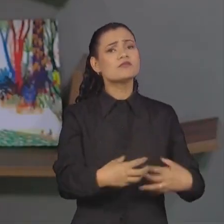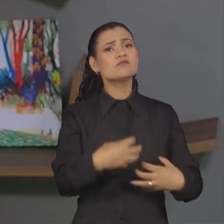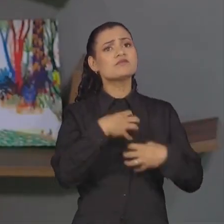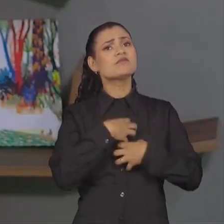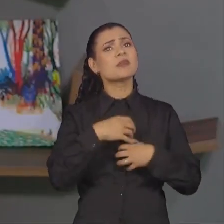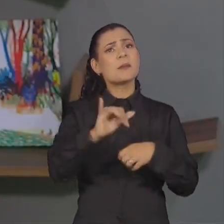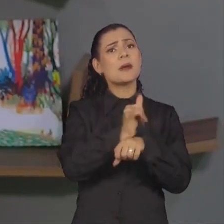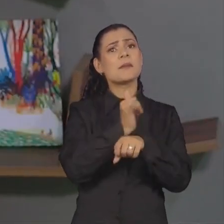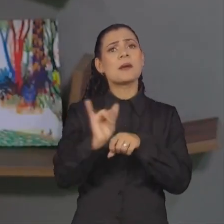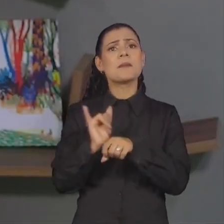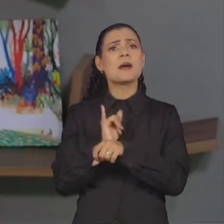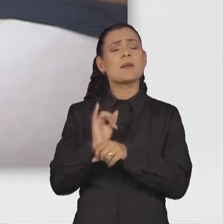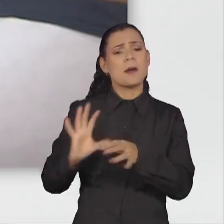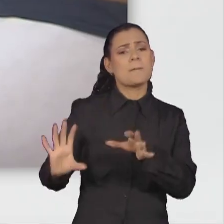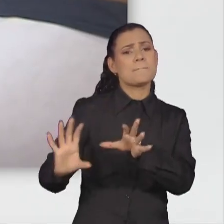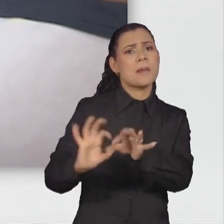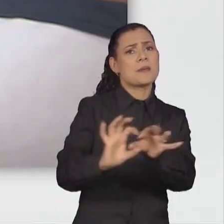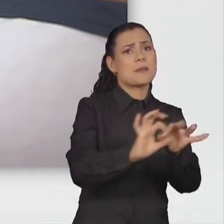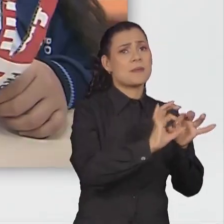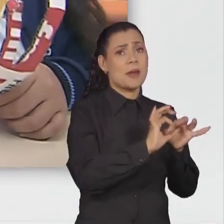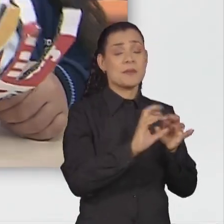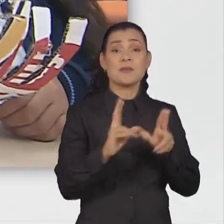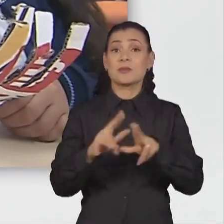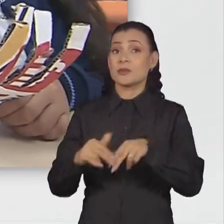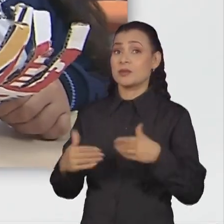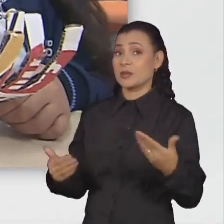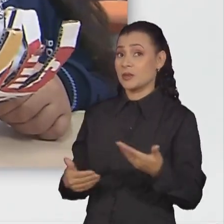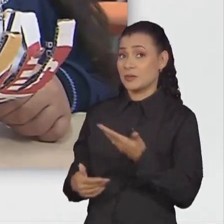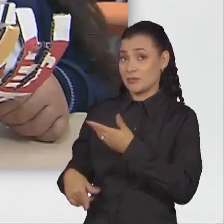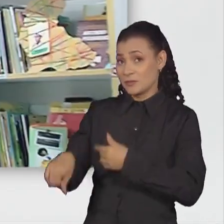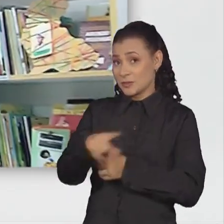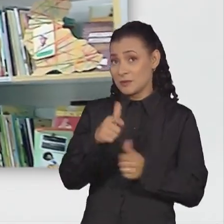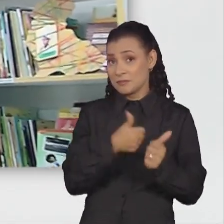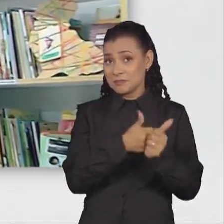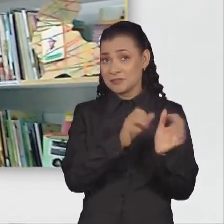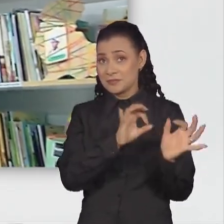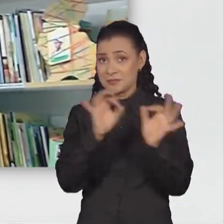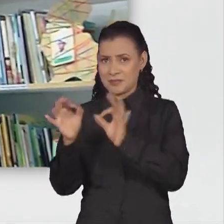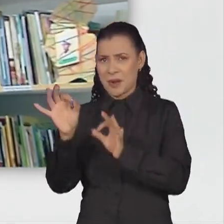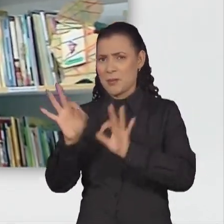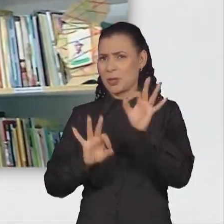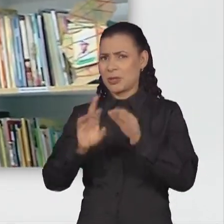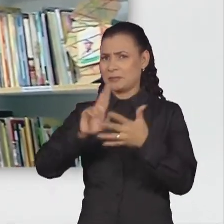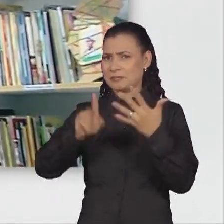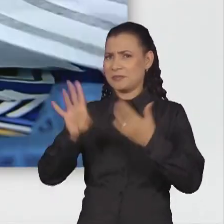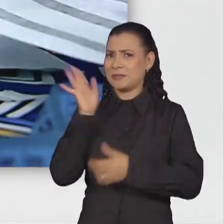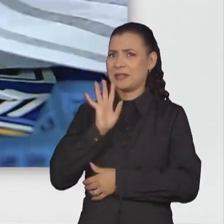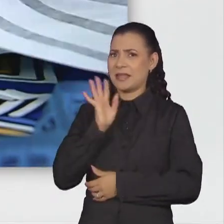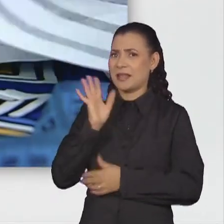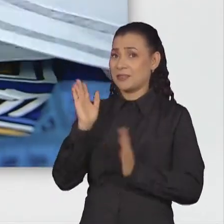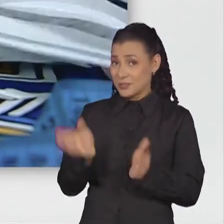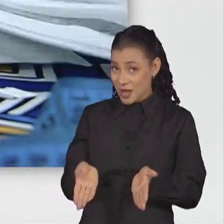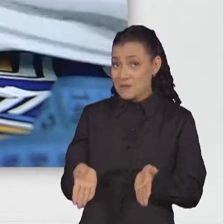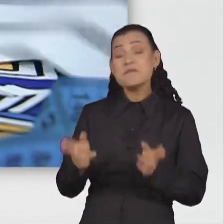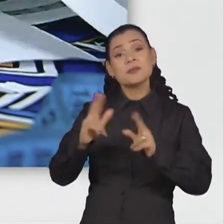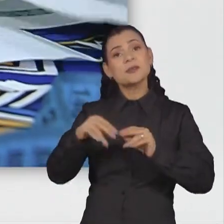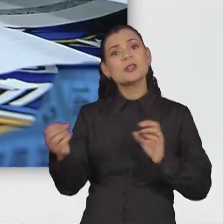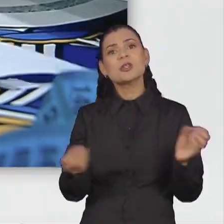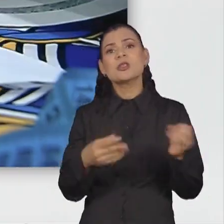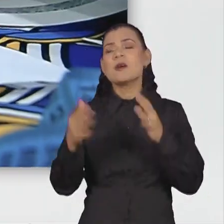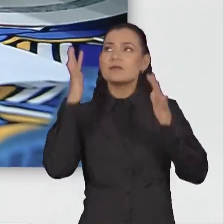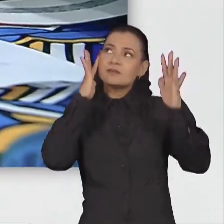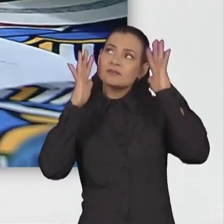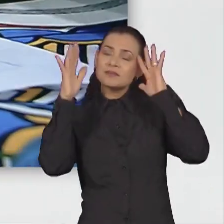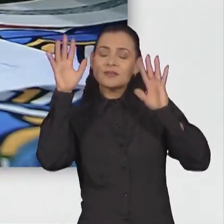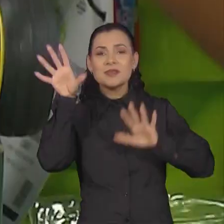com todas as áreas do conhecimento. Aqui no Boas Práticas, você já acompanhou alguns projetos muito bacanas que estão construindo novas visões